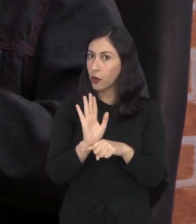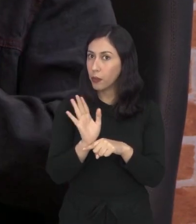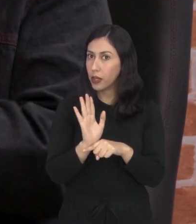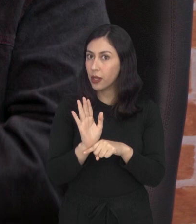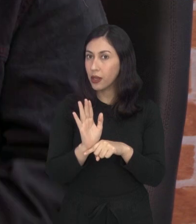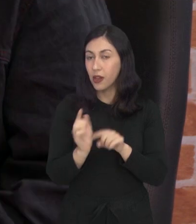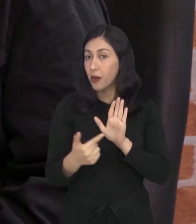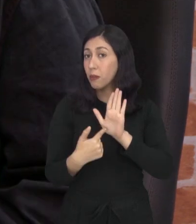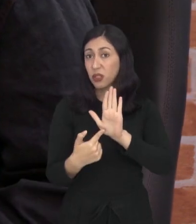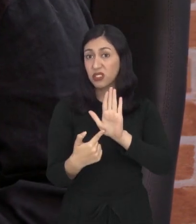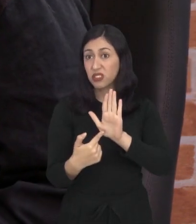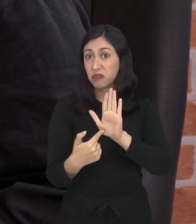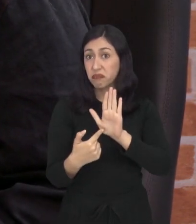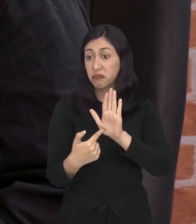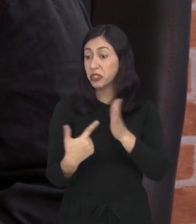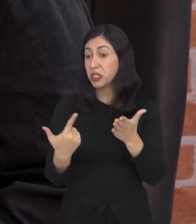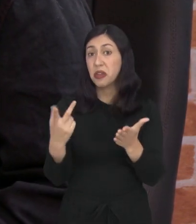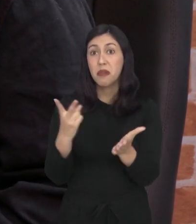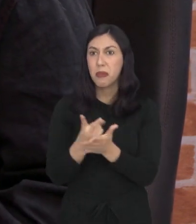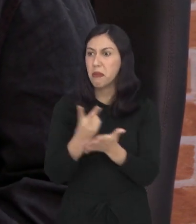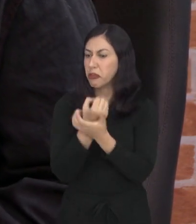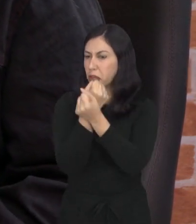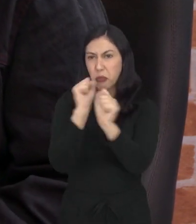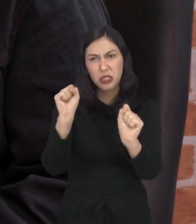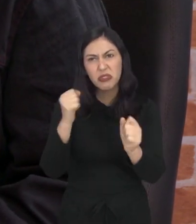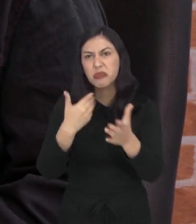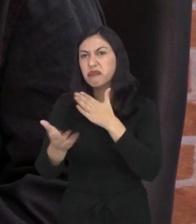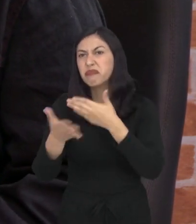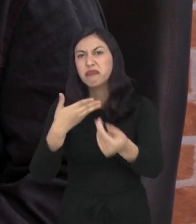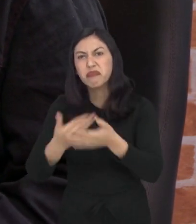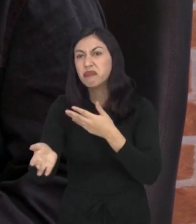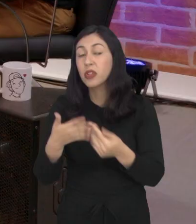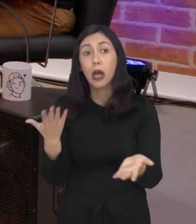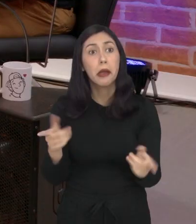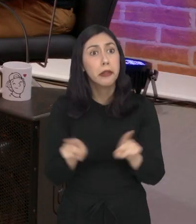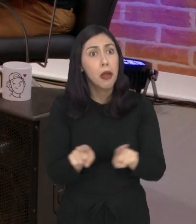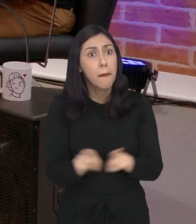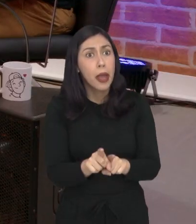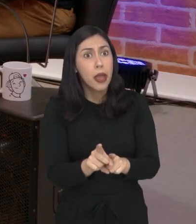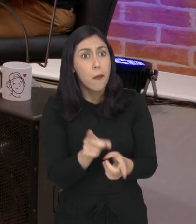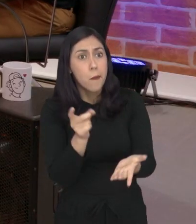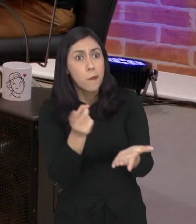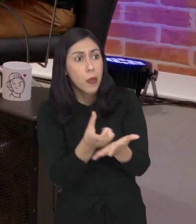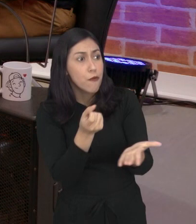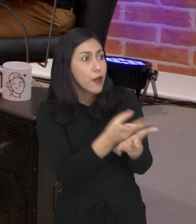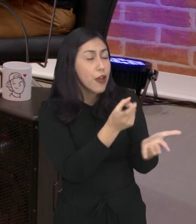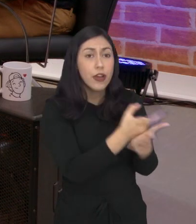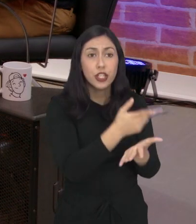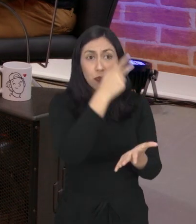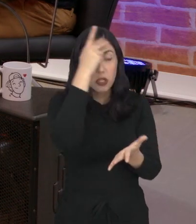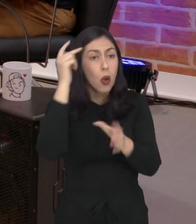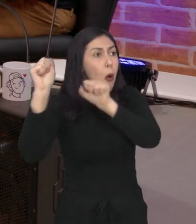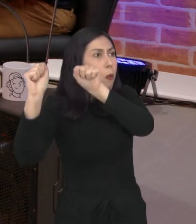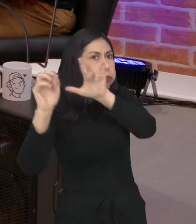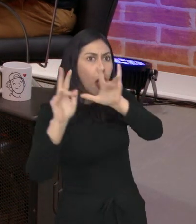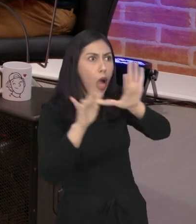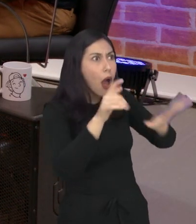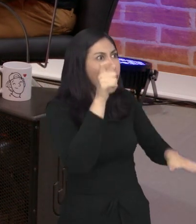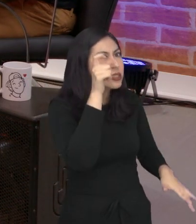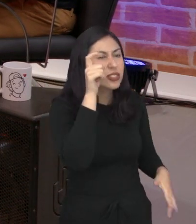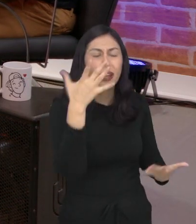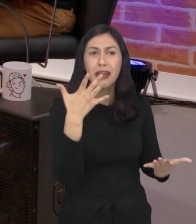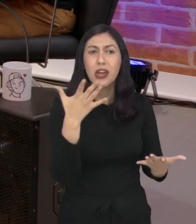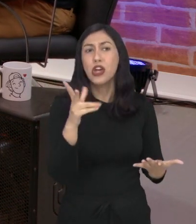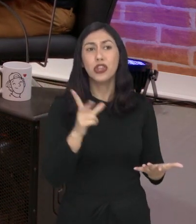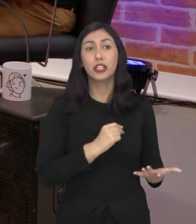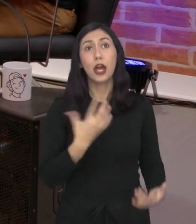propõe a ser aquela galhofa, e ele é. No nono filme, os caras foram pro espaço. História de bilheteria, nada a ver, mano. História os caras foram pro espaço de Uno,